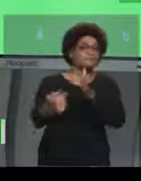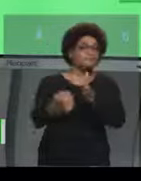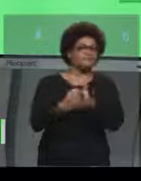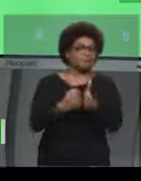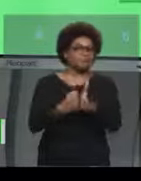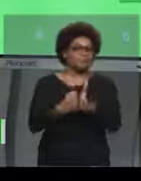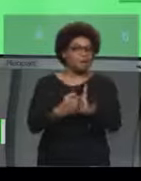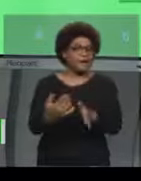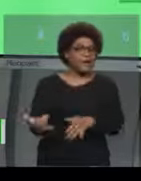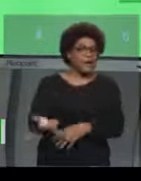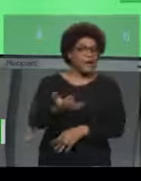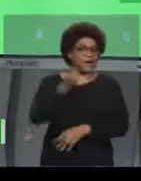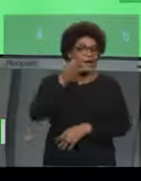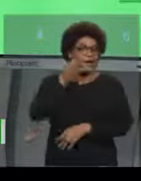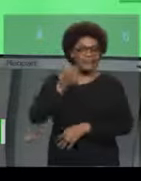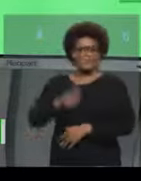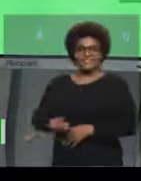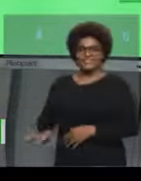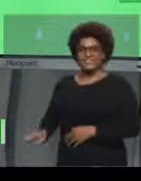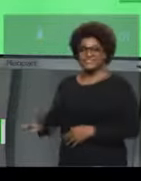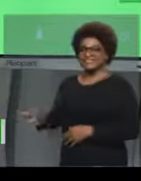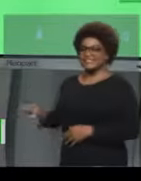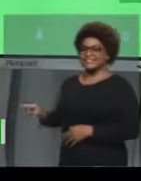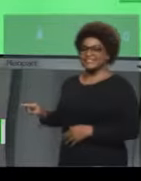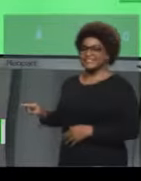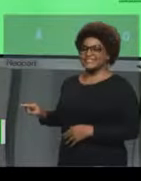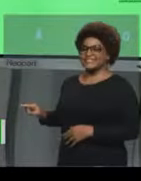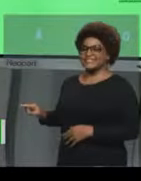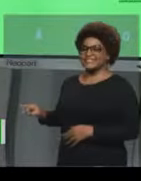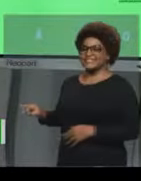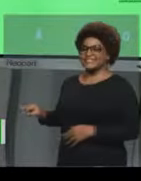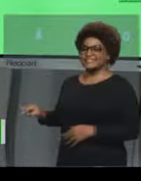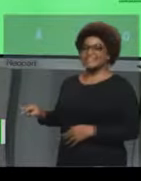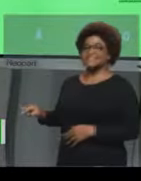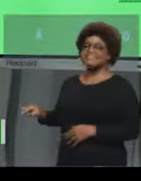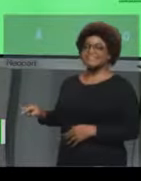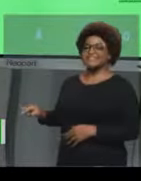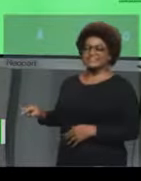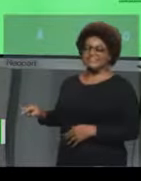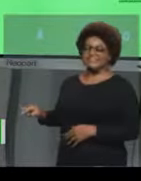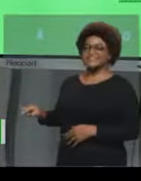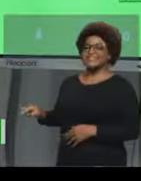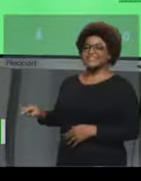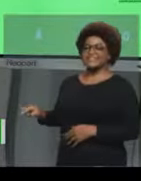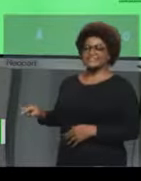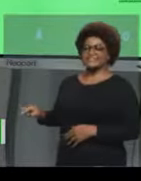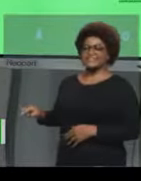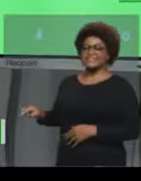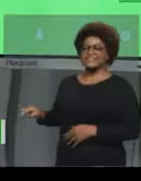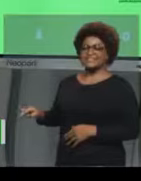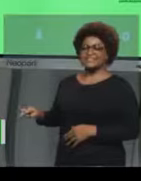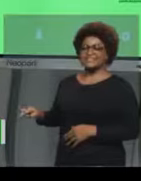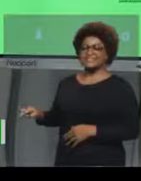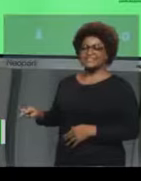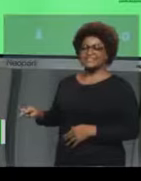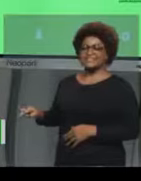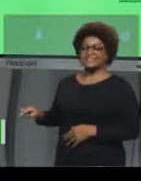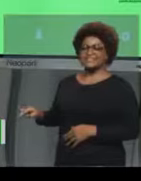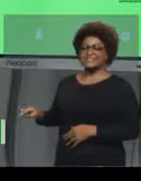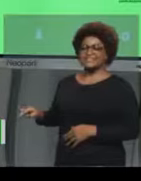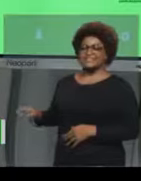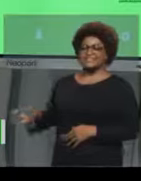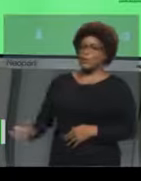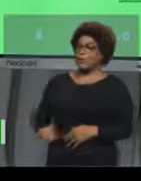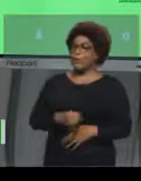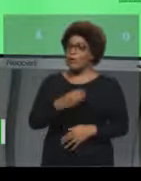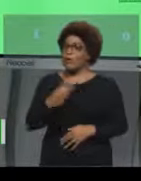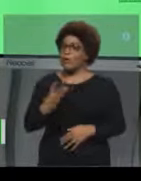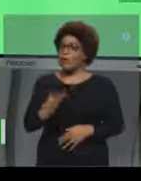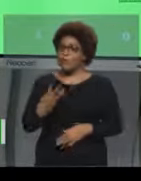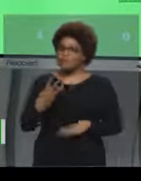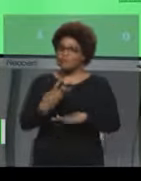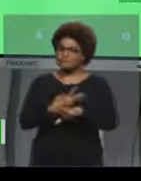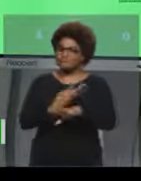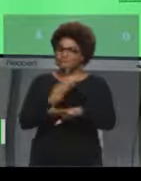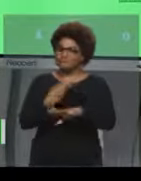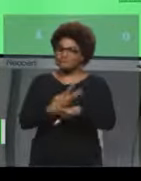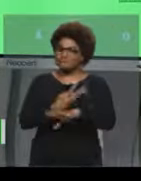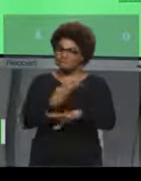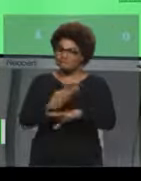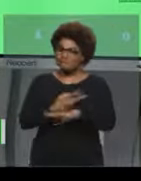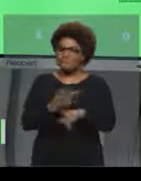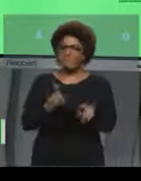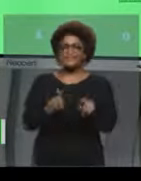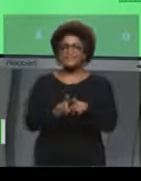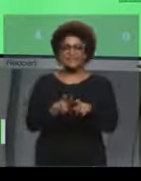gente no telefone fixo 31 3254 3009 ou envie uma mensagem para o